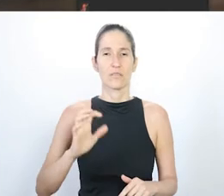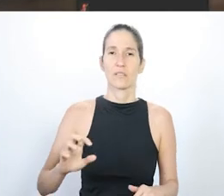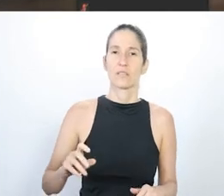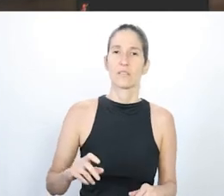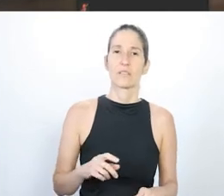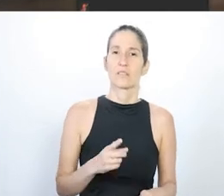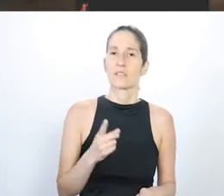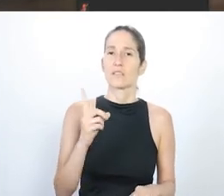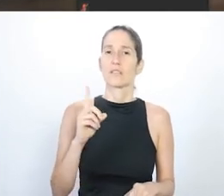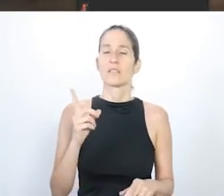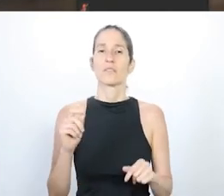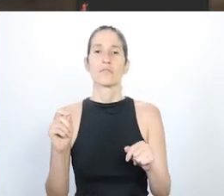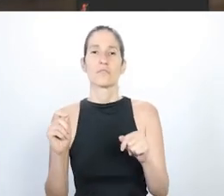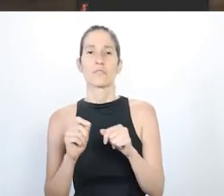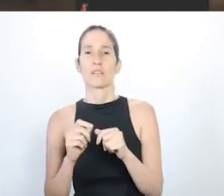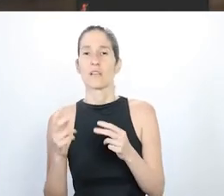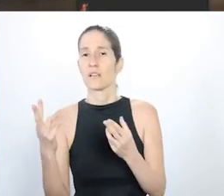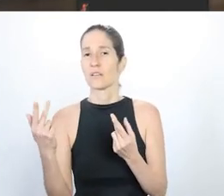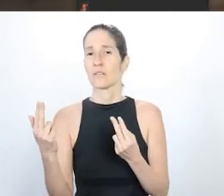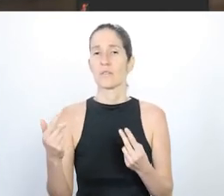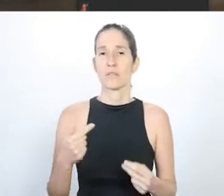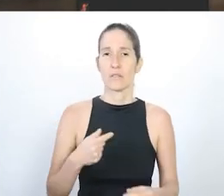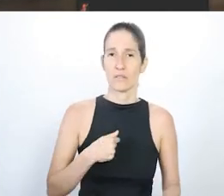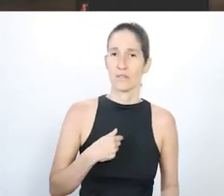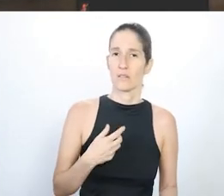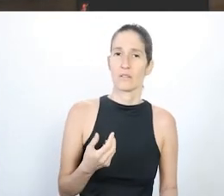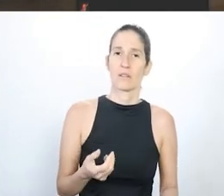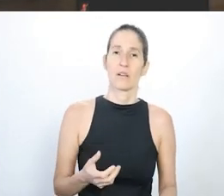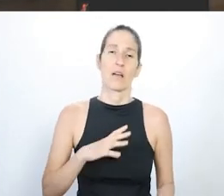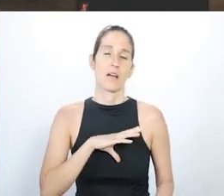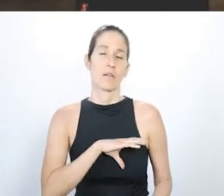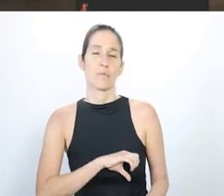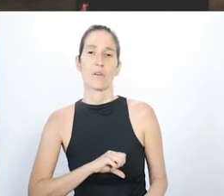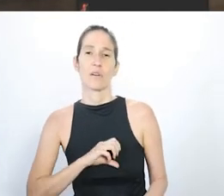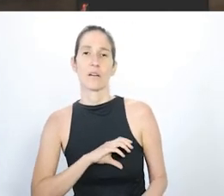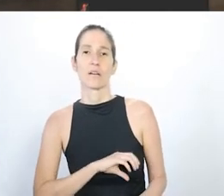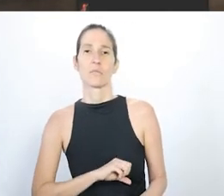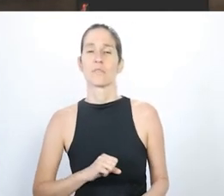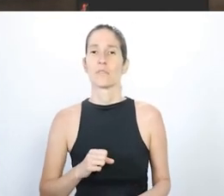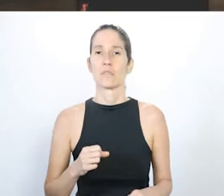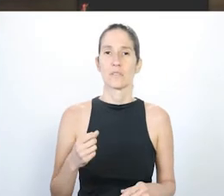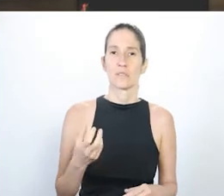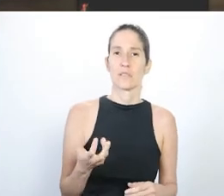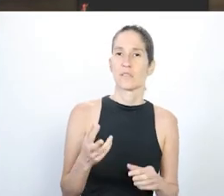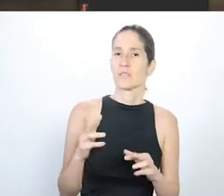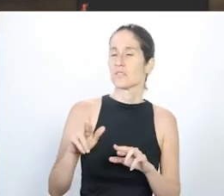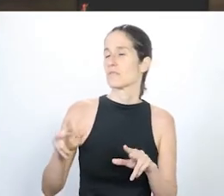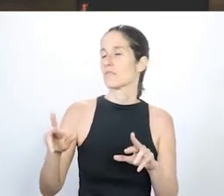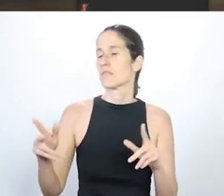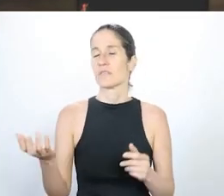amor, amor, de outro jeito eu não quero.